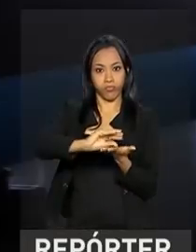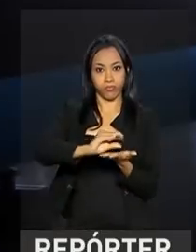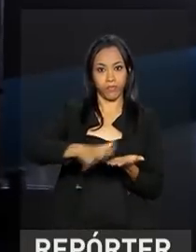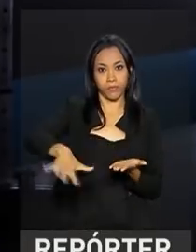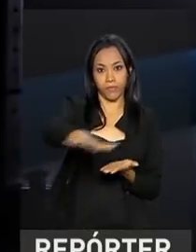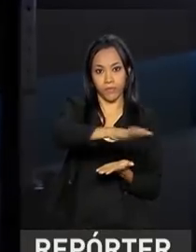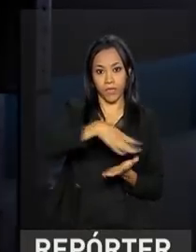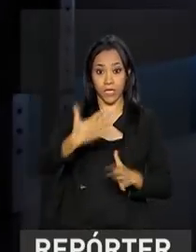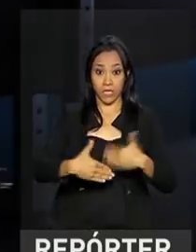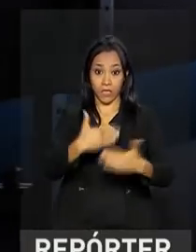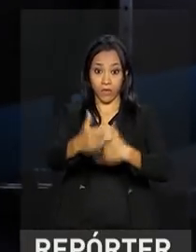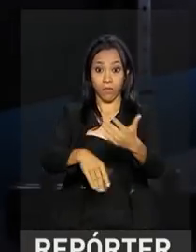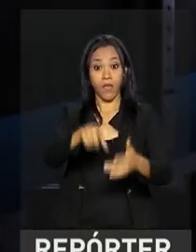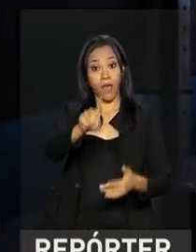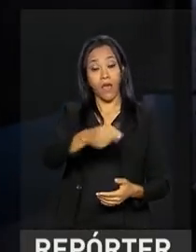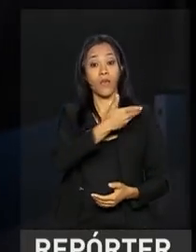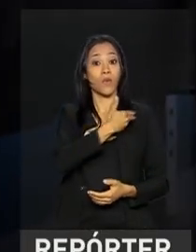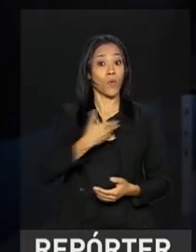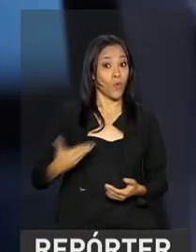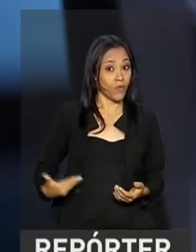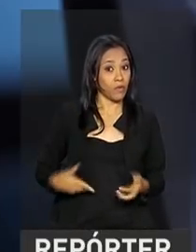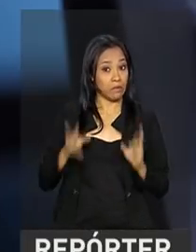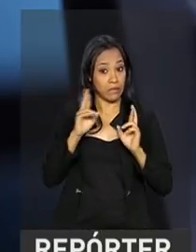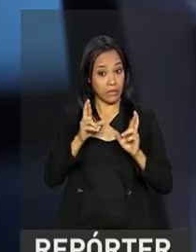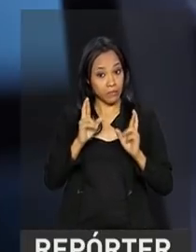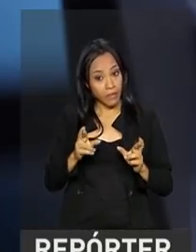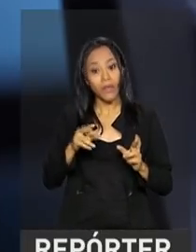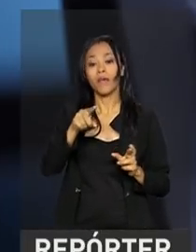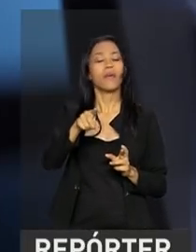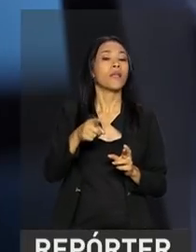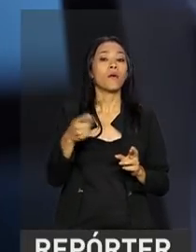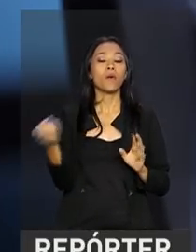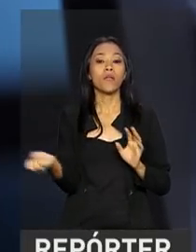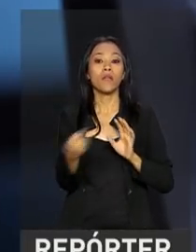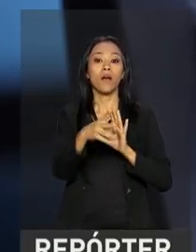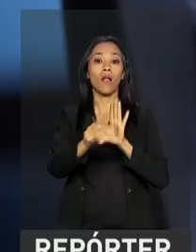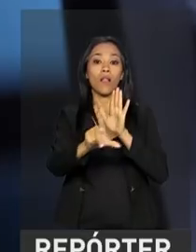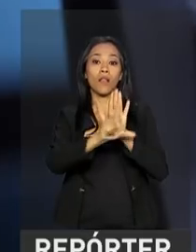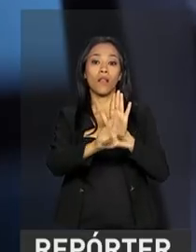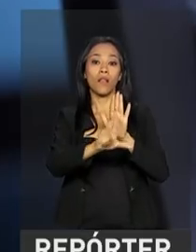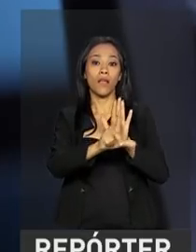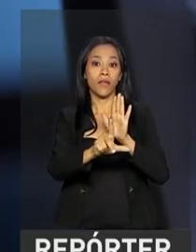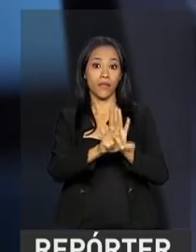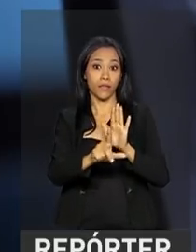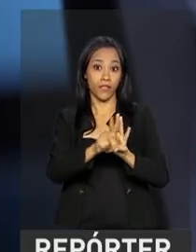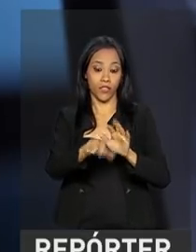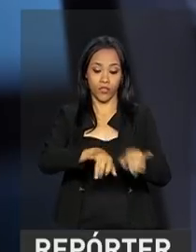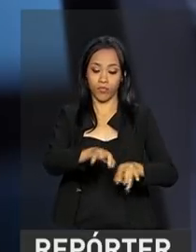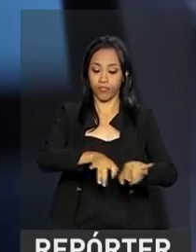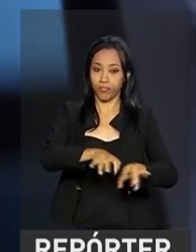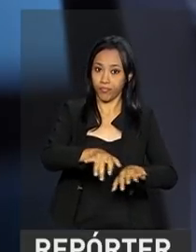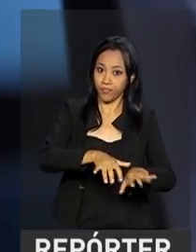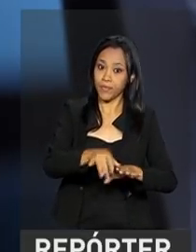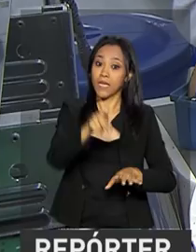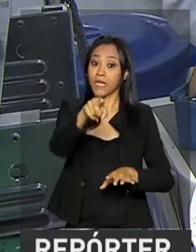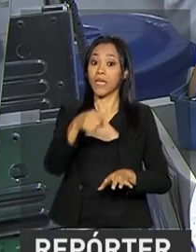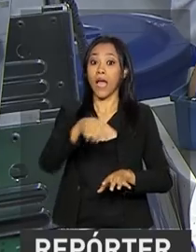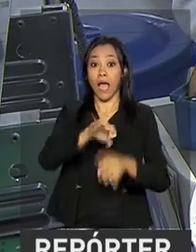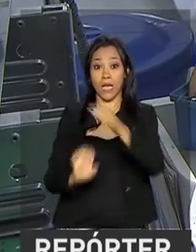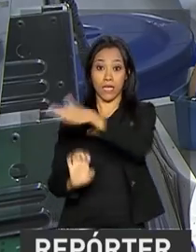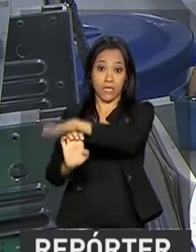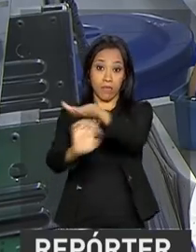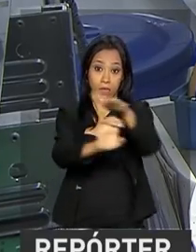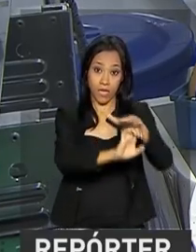é o que o governo espera com a modernização da lei de informática com ela empresas que fabricam componentes eletrônicos